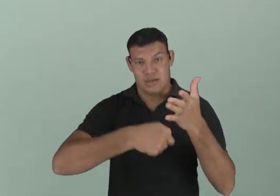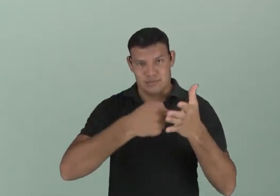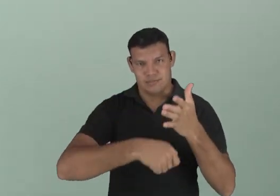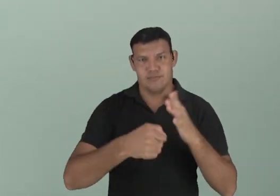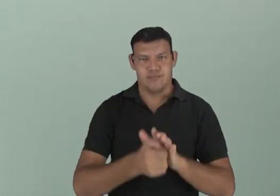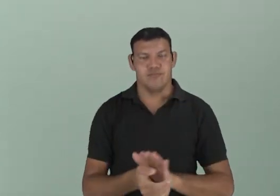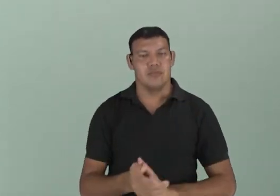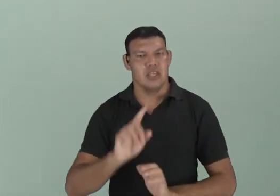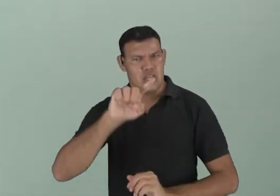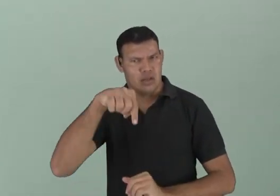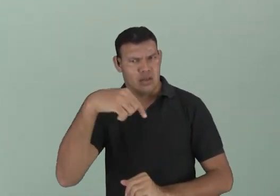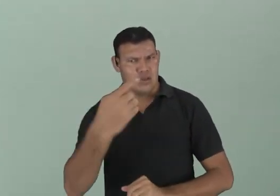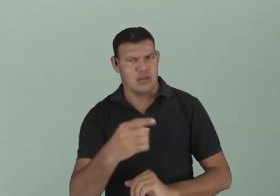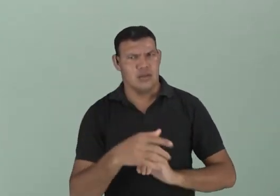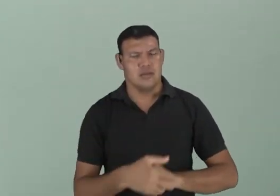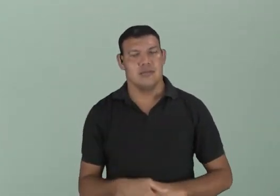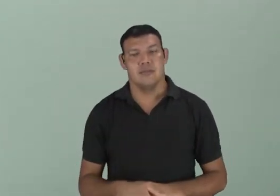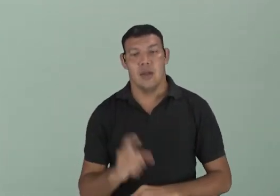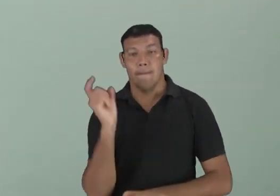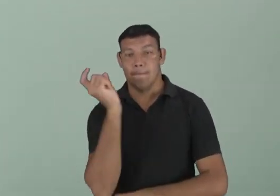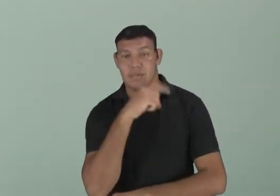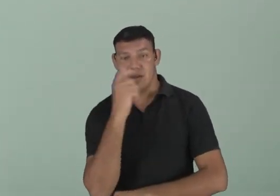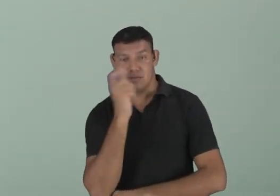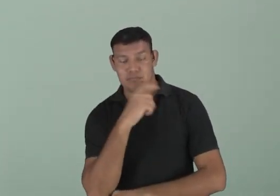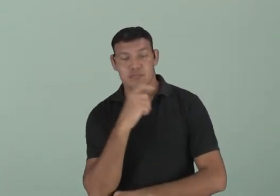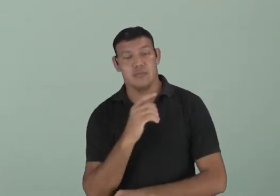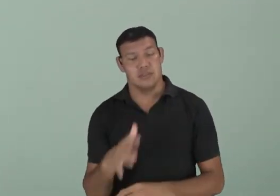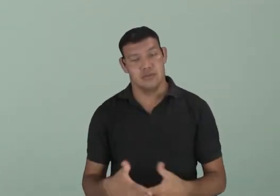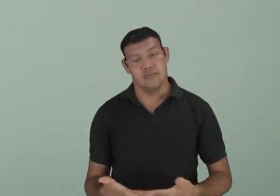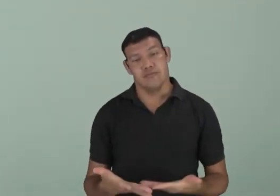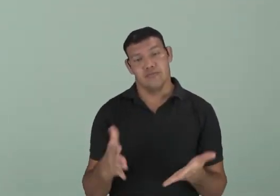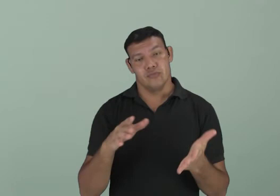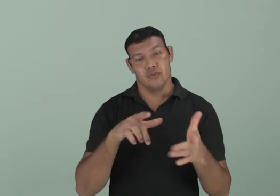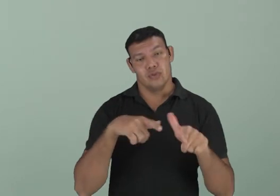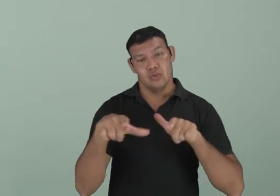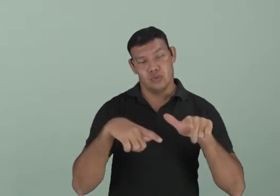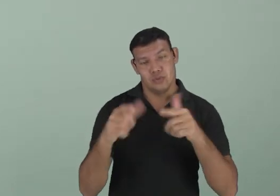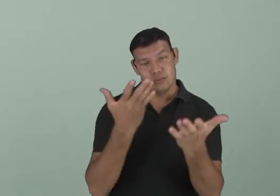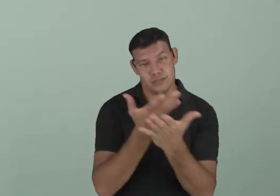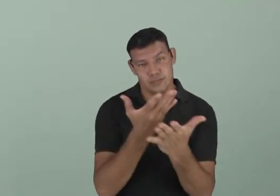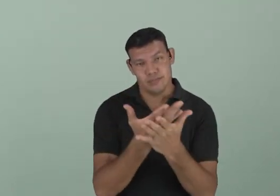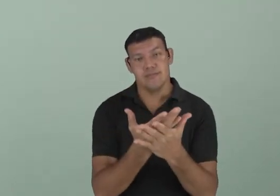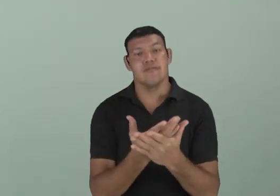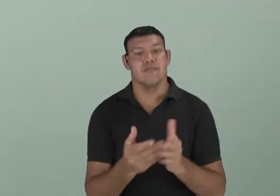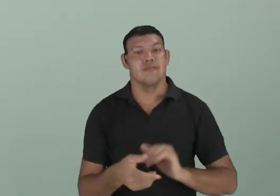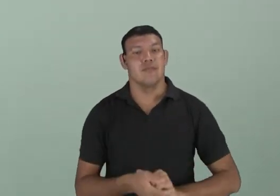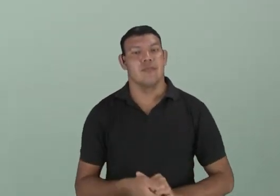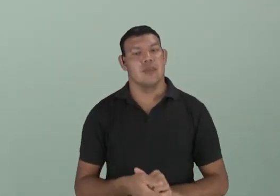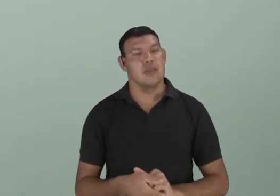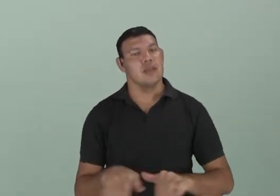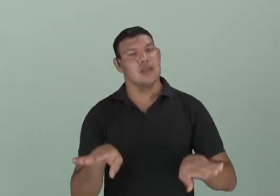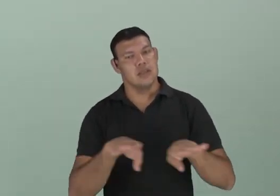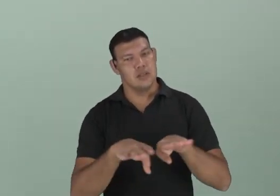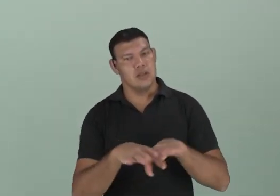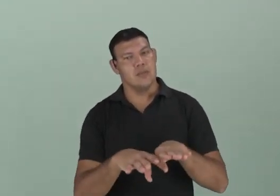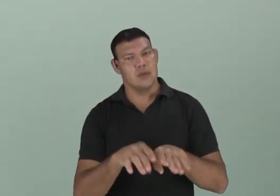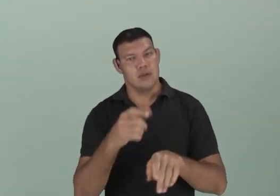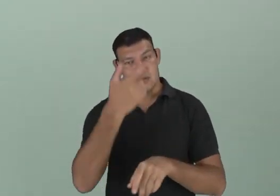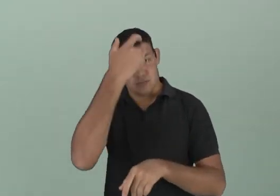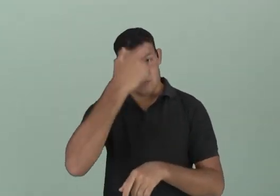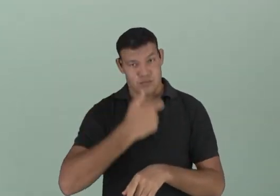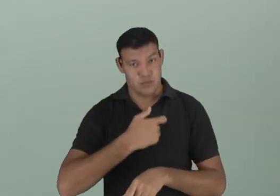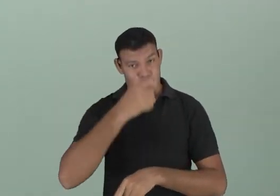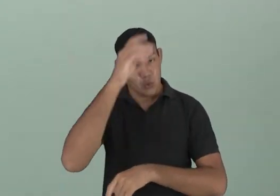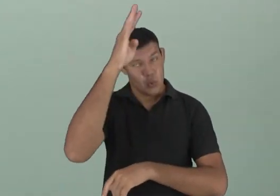teve que negar depois, para não morrer, teve que negar o seu trabalho. E aí ele é o pai da ciência moderna. Agora, como que funcionou? Baseado